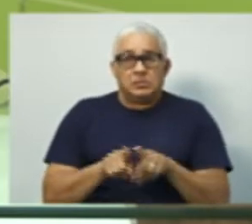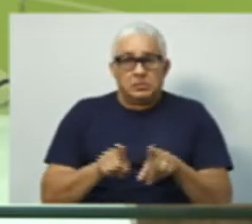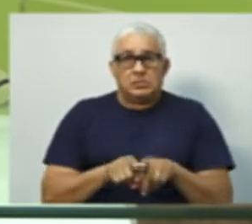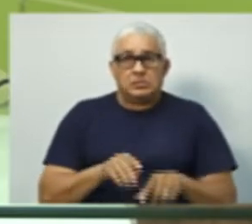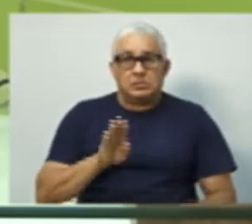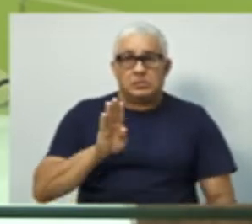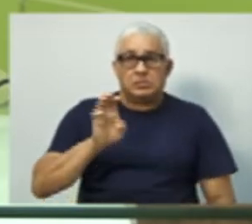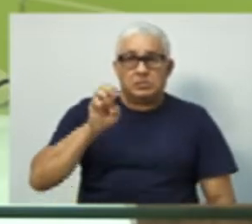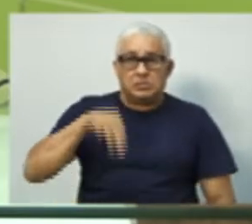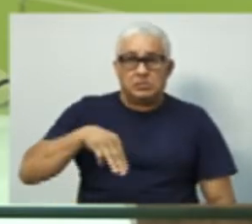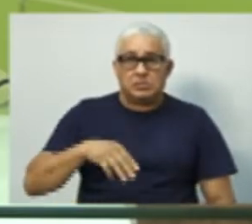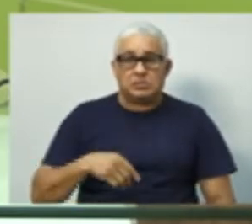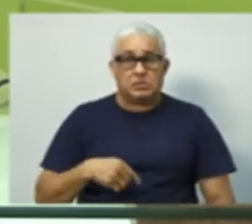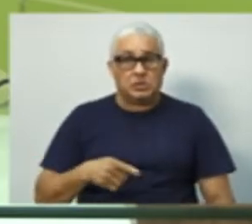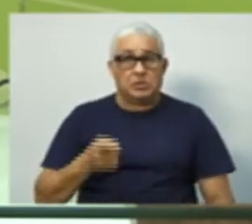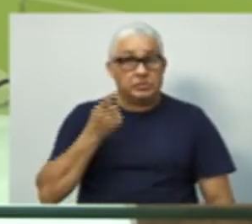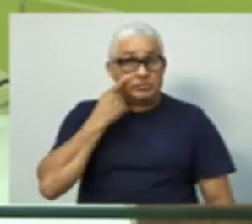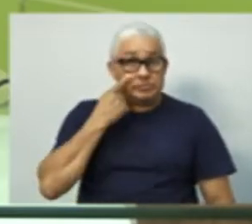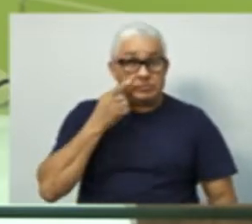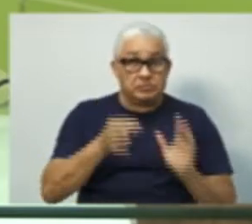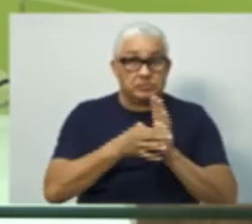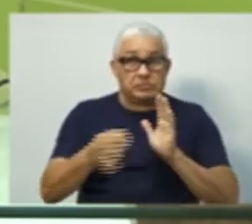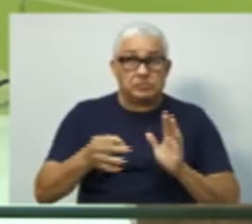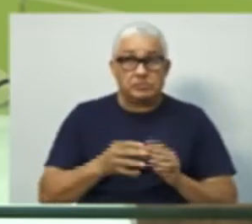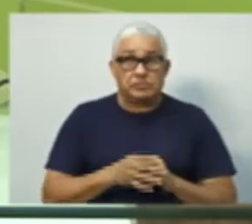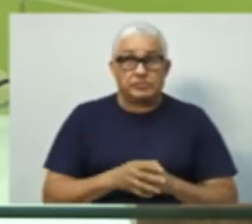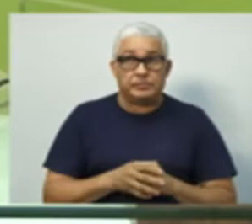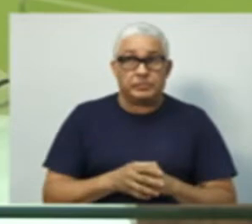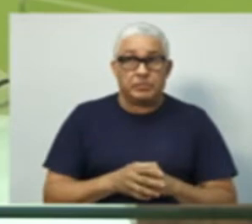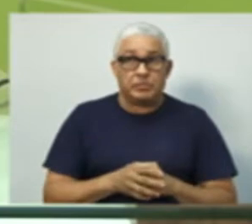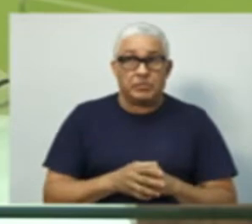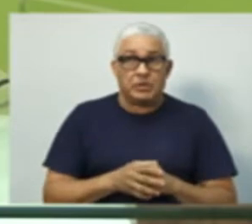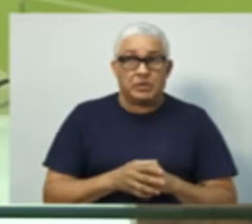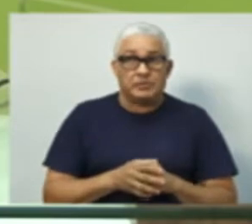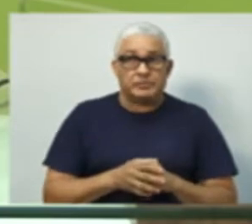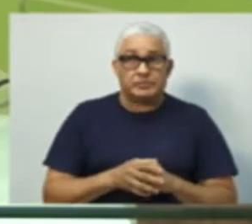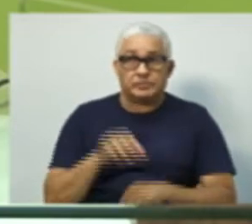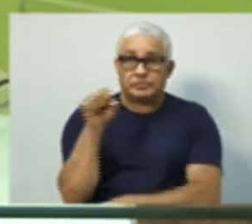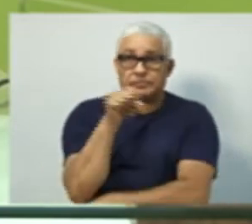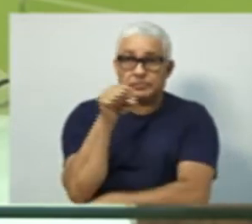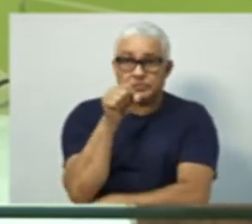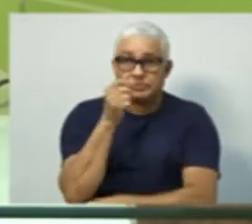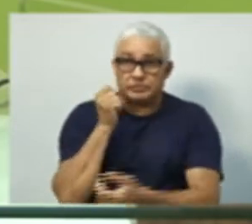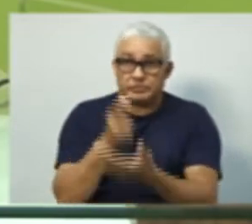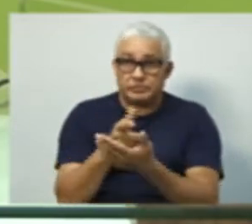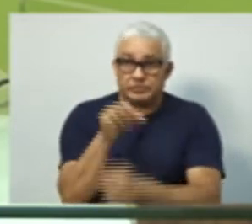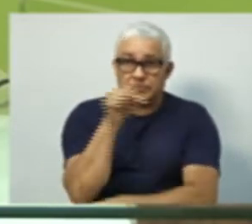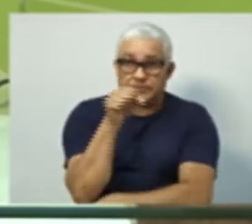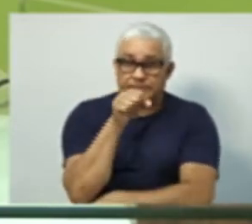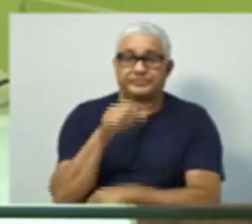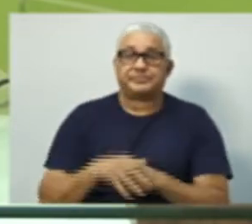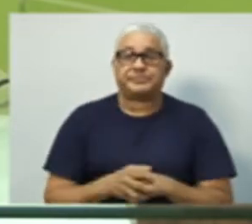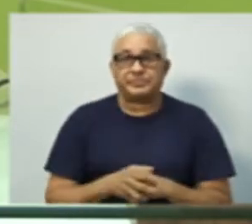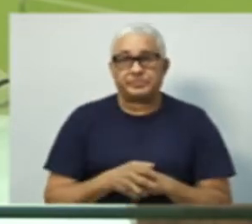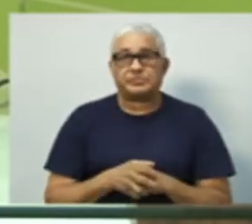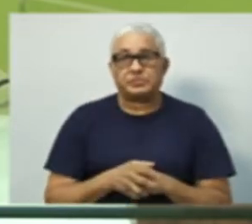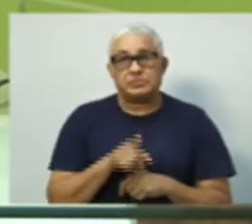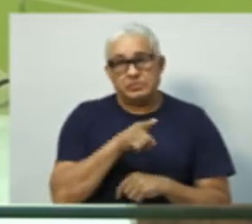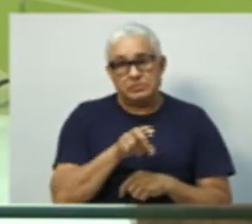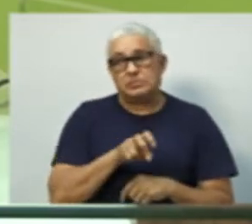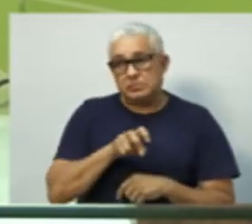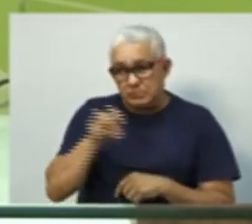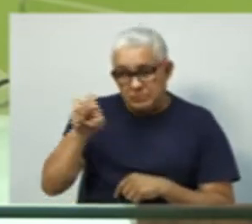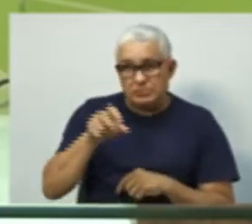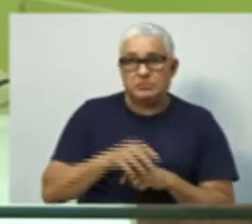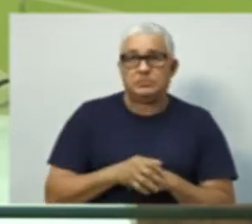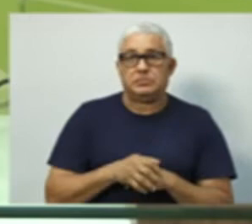né? 930 por 3. Então a previsão que eu vou ter de vendas é de 310 unidades.